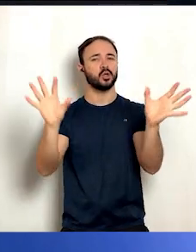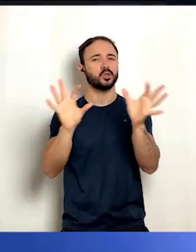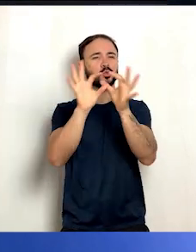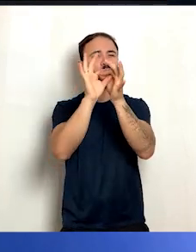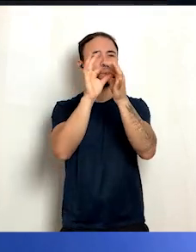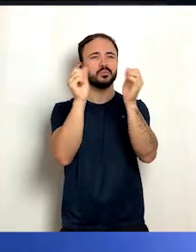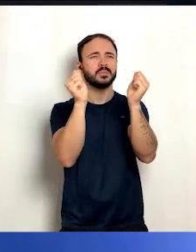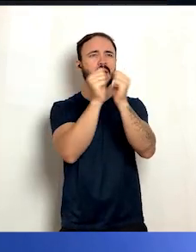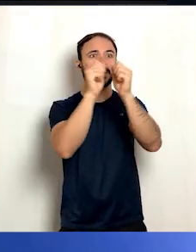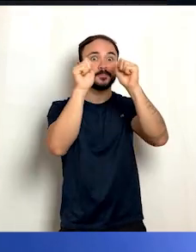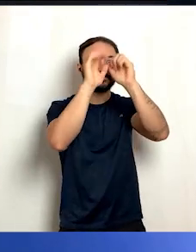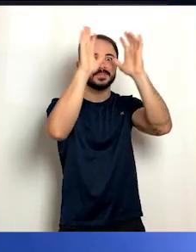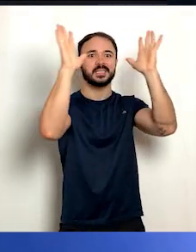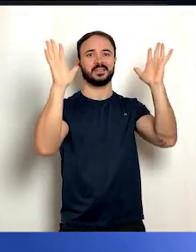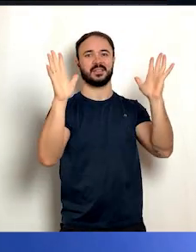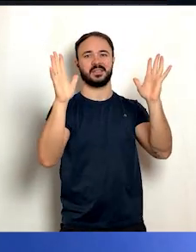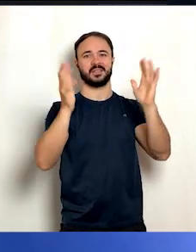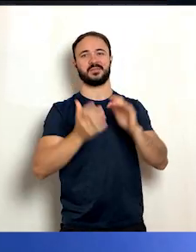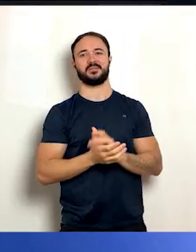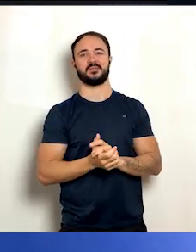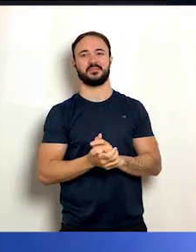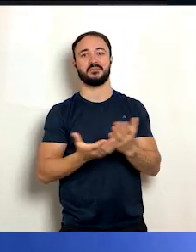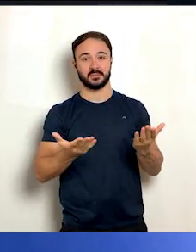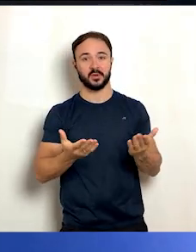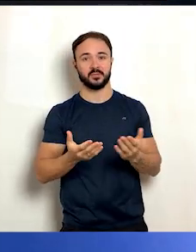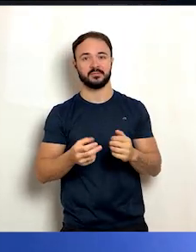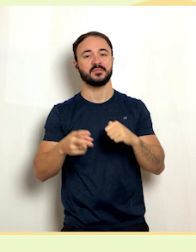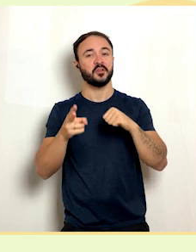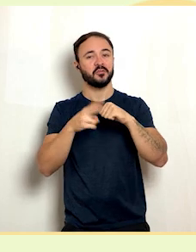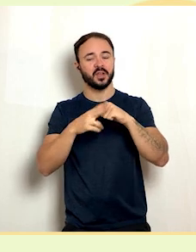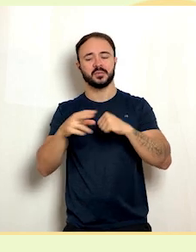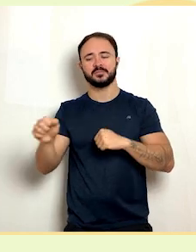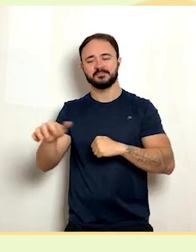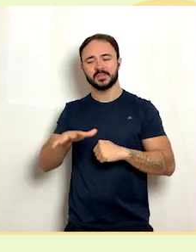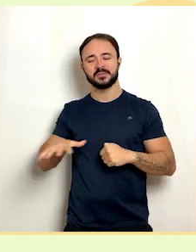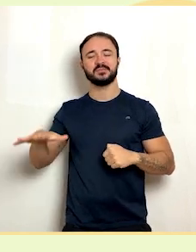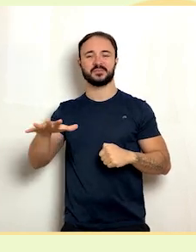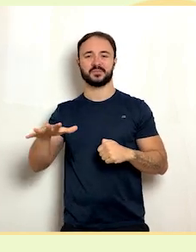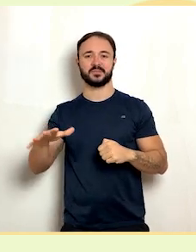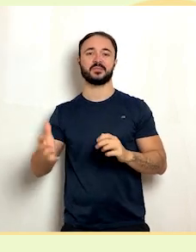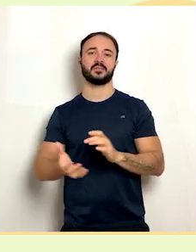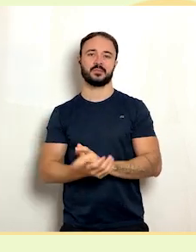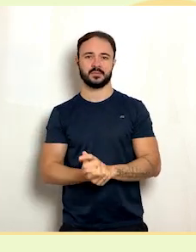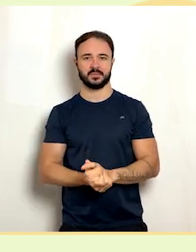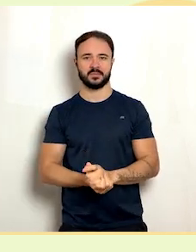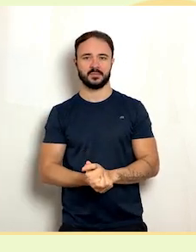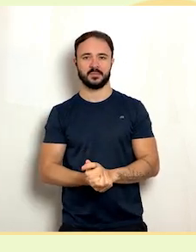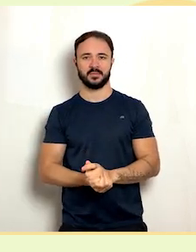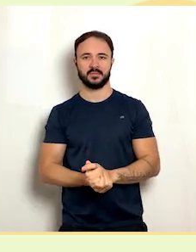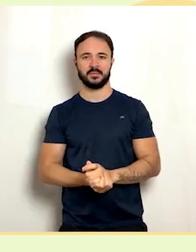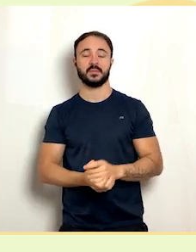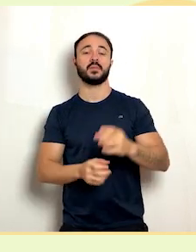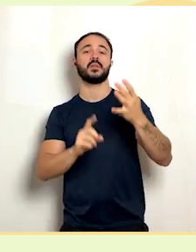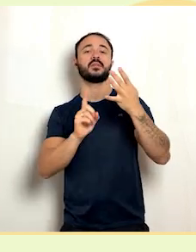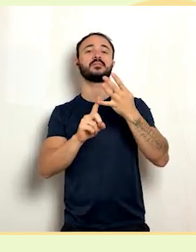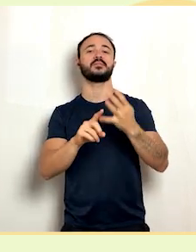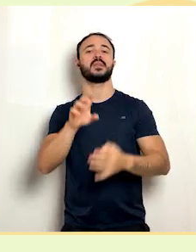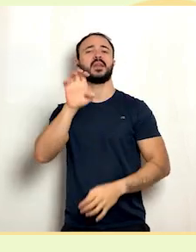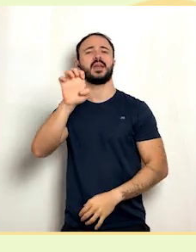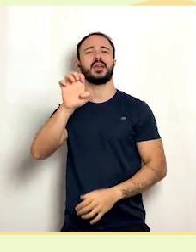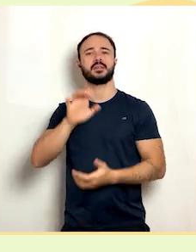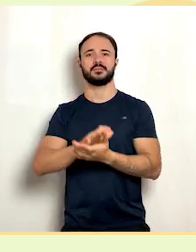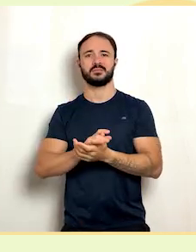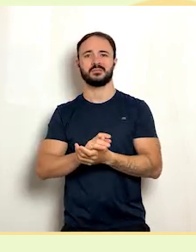com preposição e outro sem preposição. Portanto, temos um verbo transitivo direto e indireto. Na letra E,